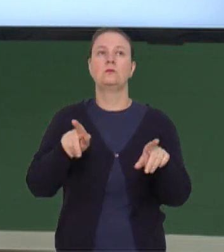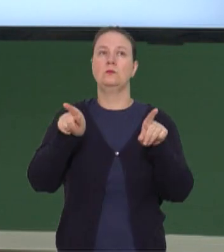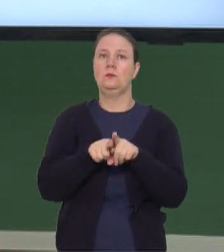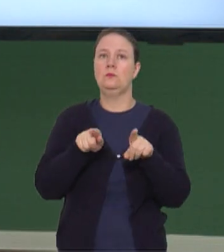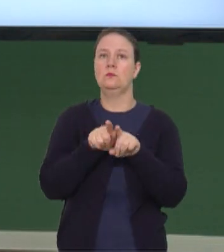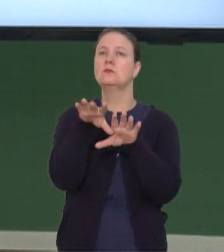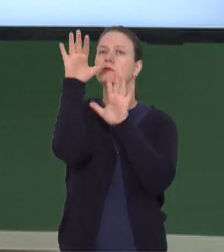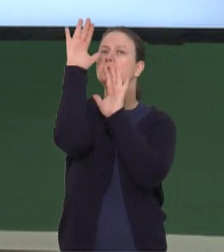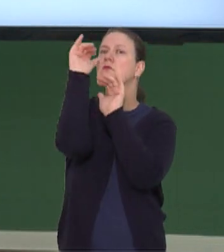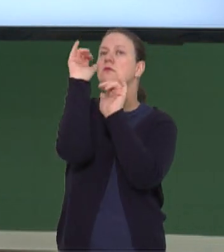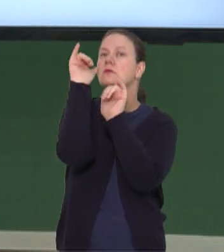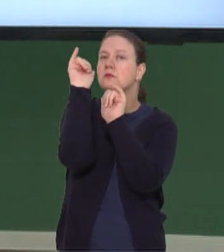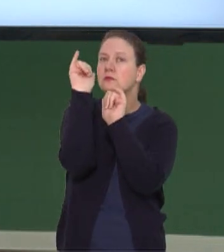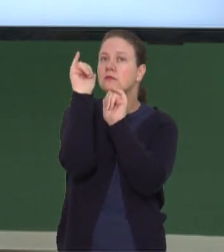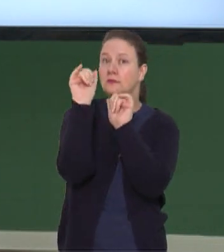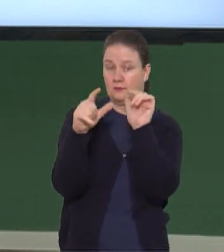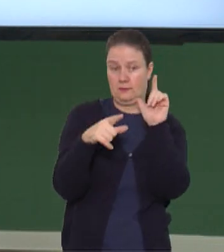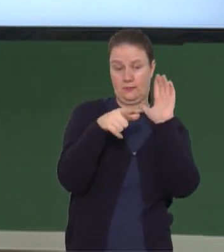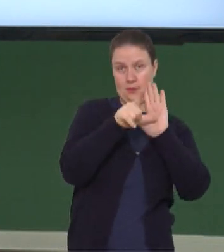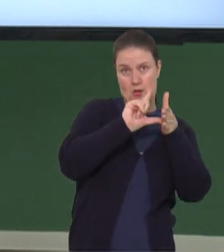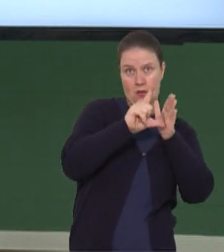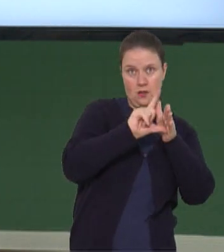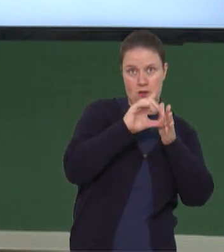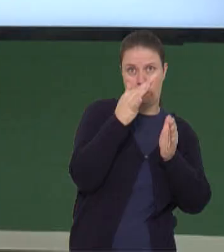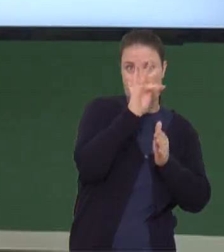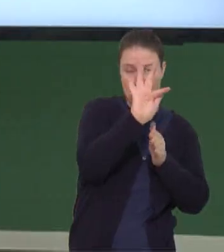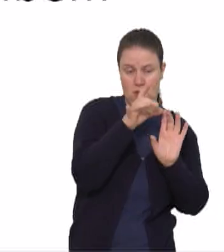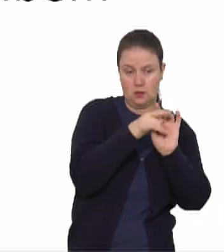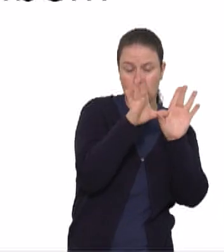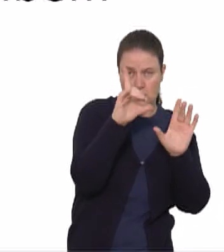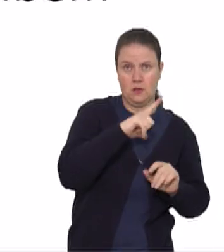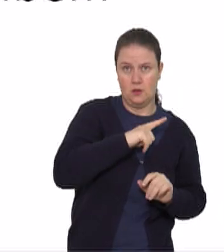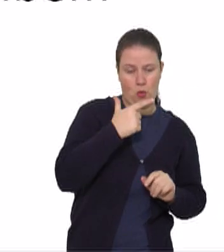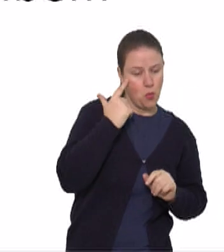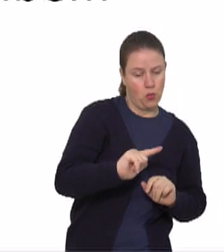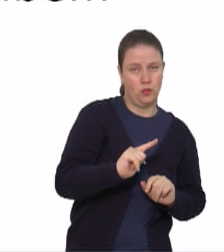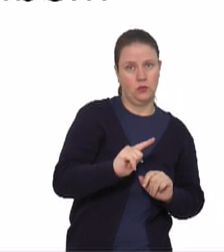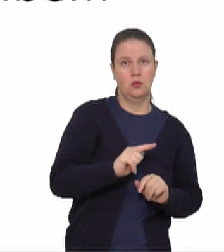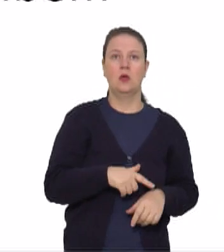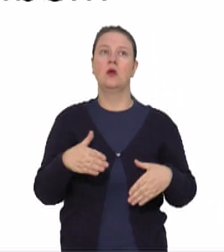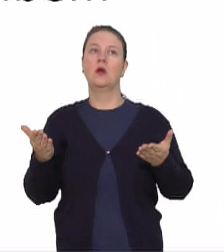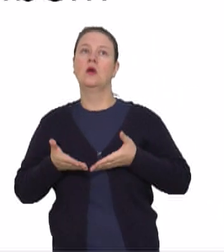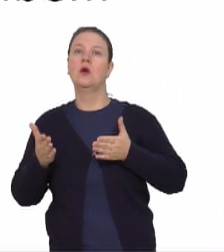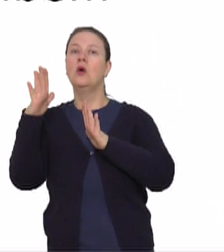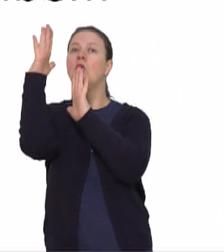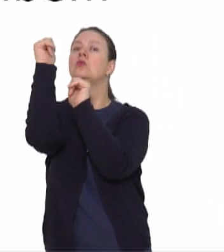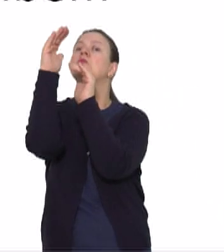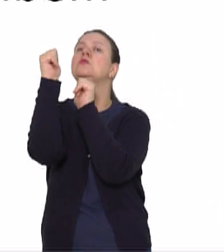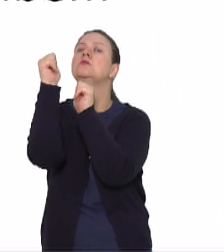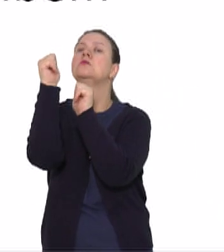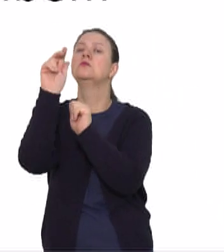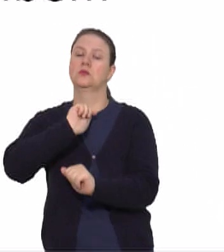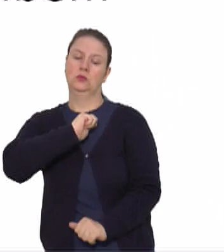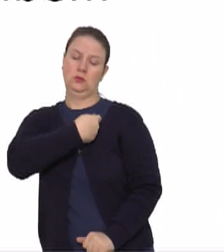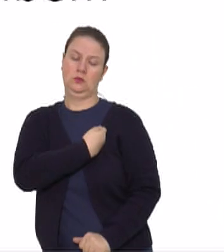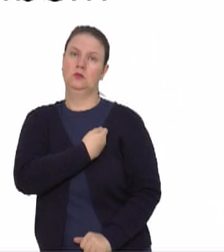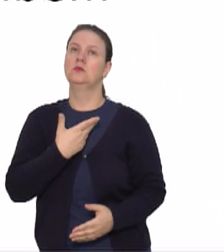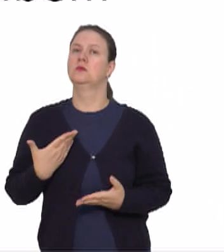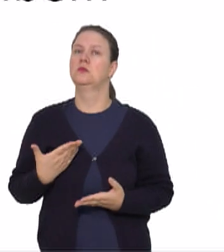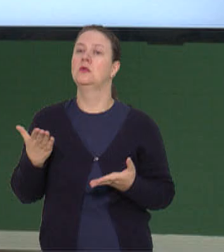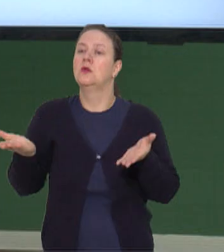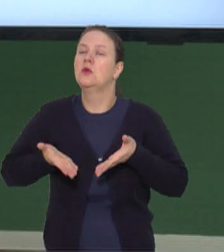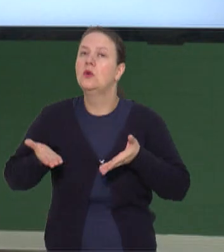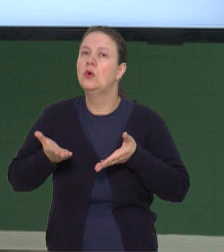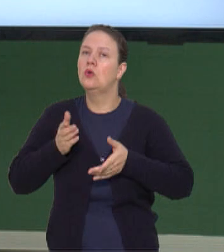parte espanhola, a gente viu a parte francesa, que já conseguiu a liberdade. E agora, com o apoio deles, né, dos escravizados